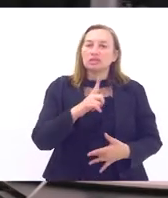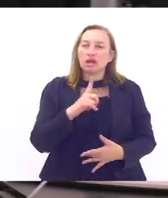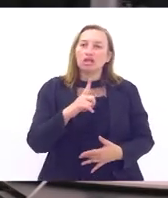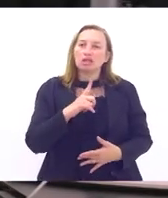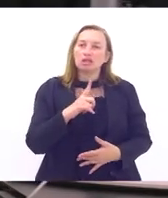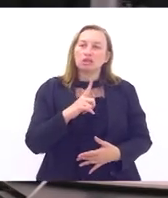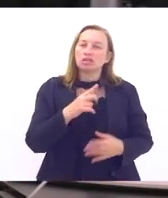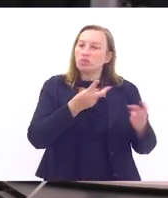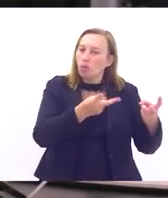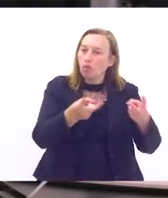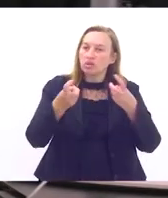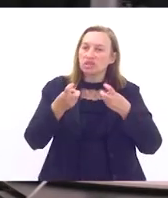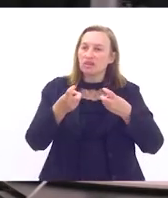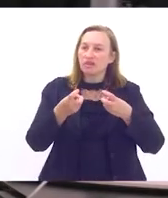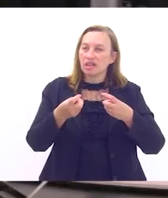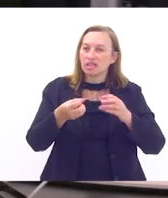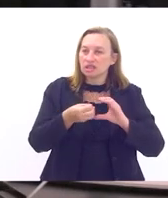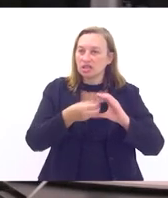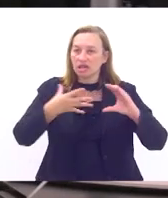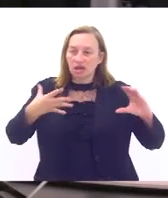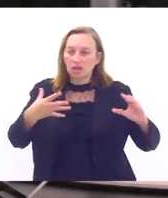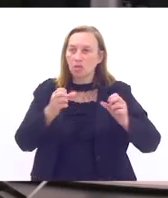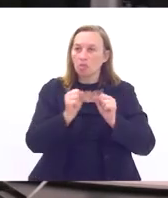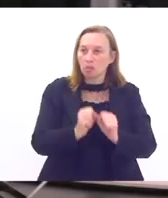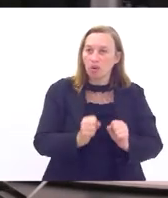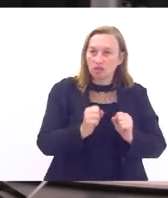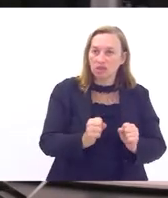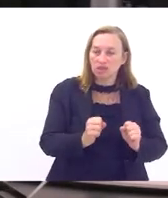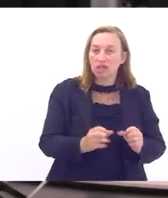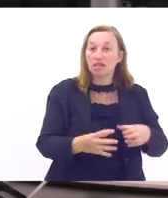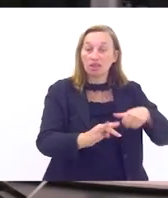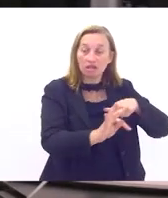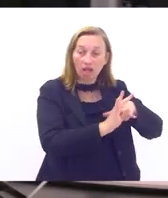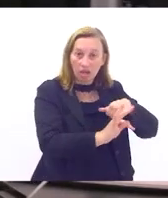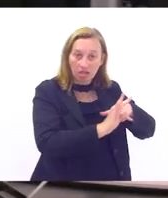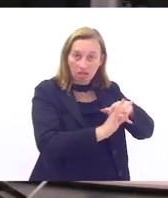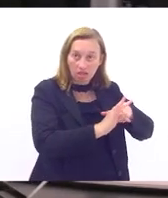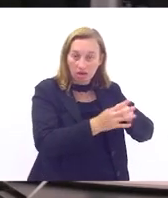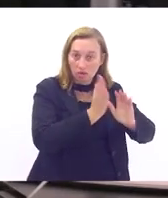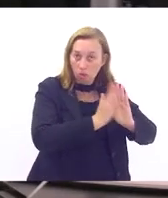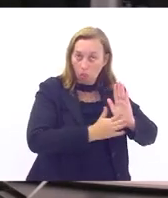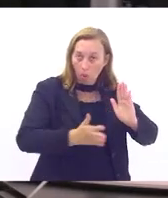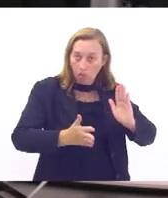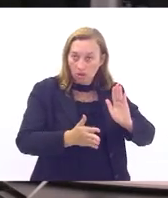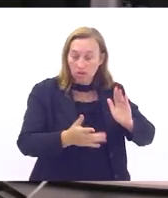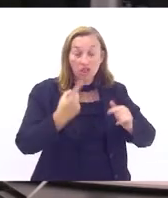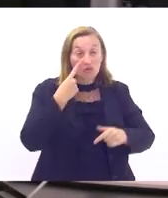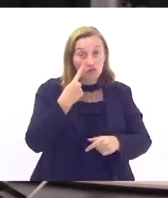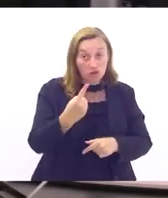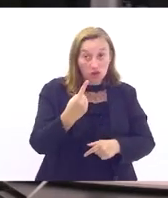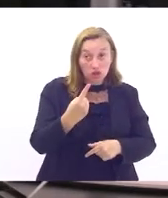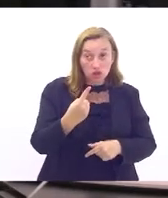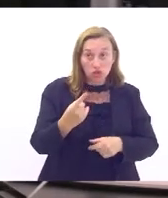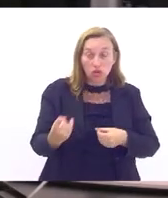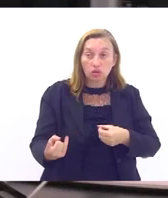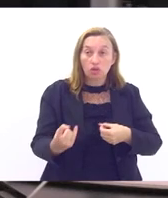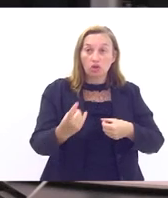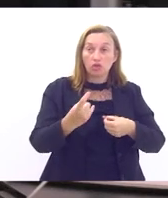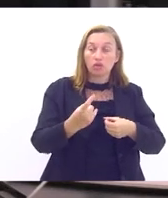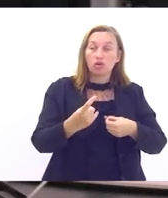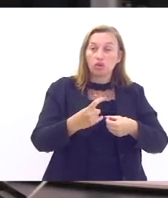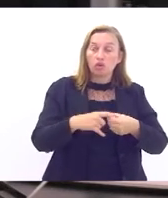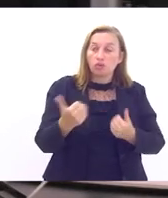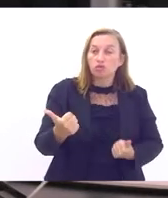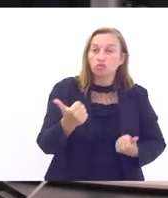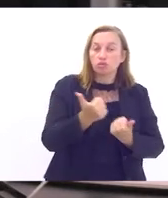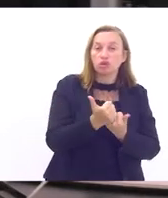sido observado que elas tanto podem ser de ordem técnica, que a gente tem visto, né, no retorno desses